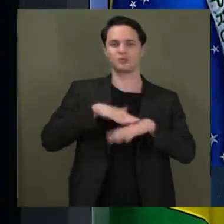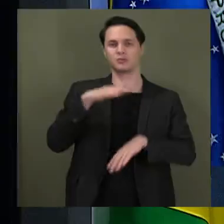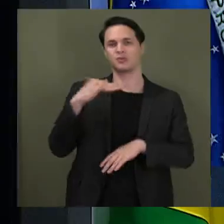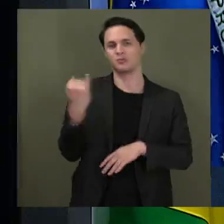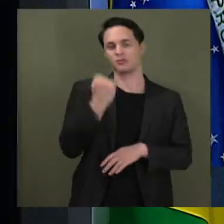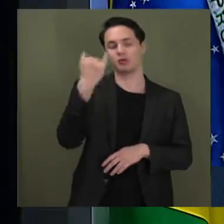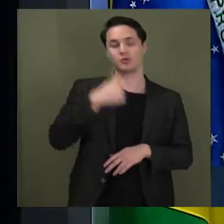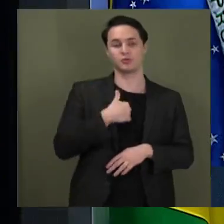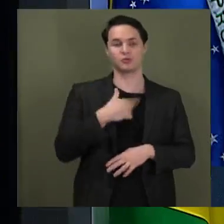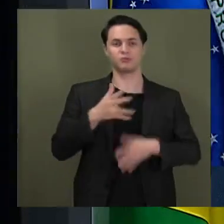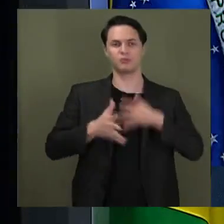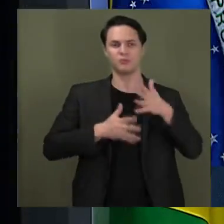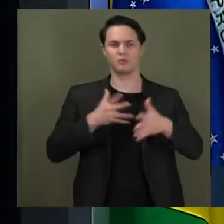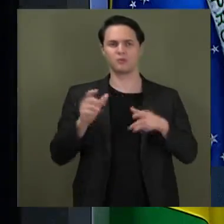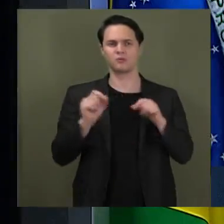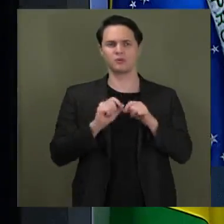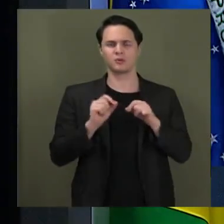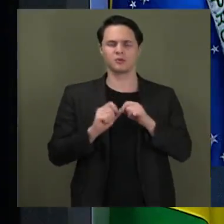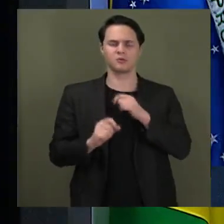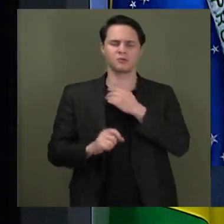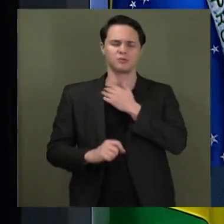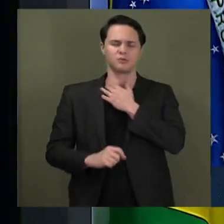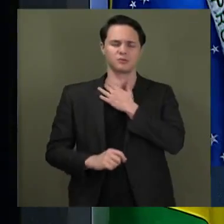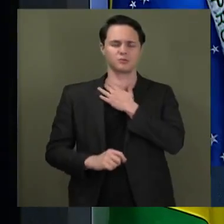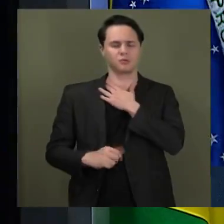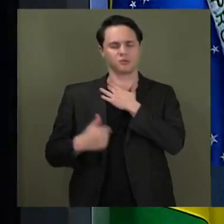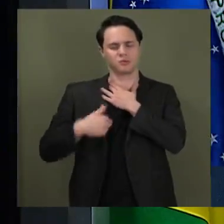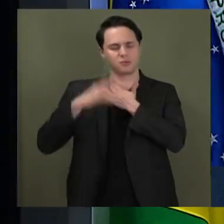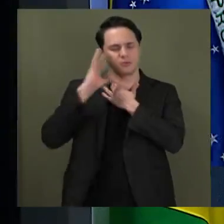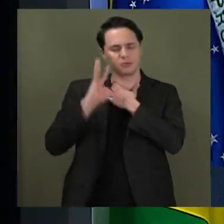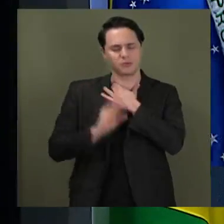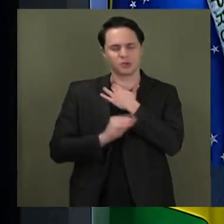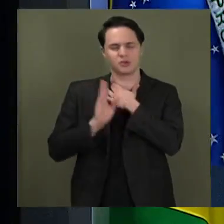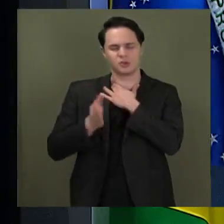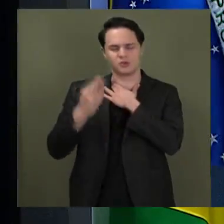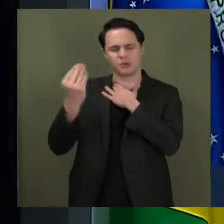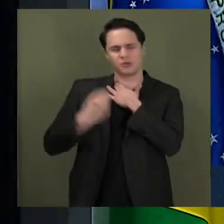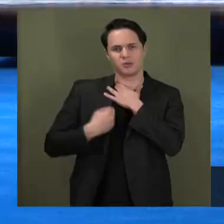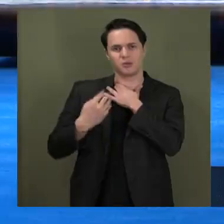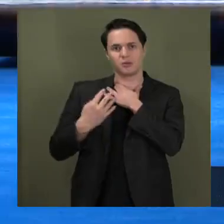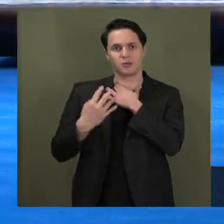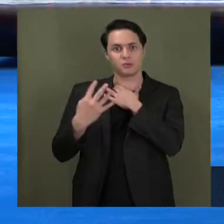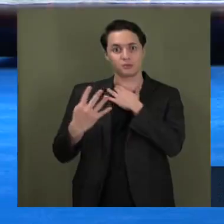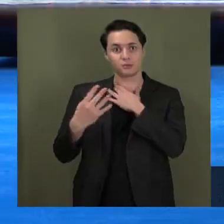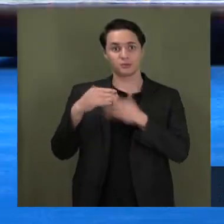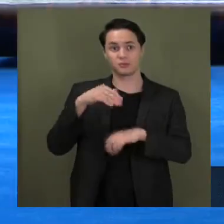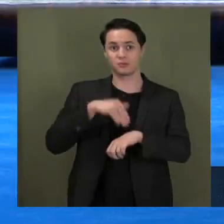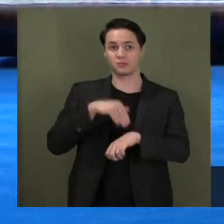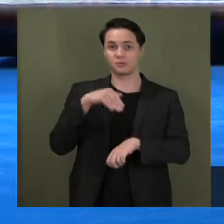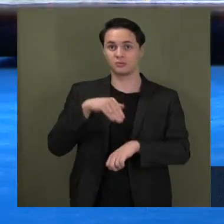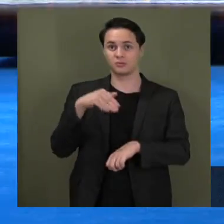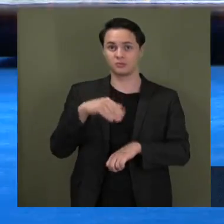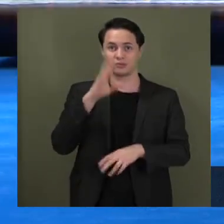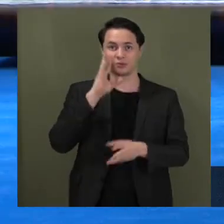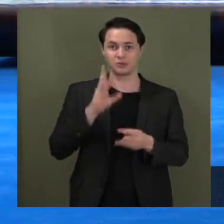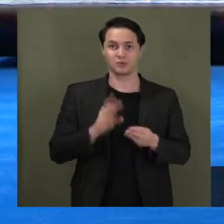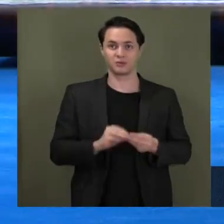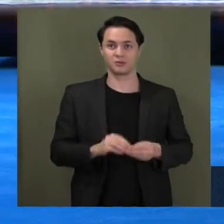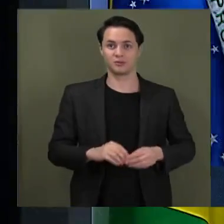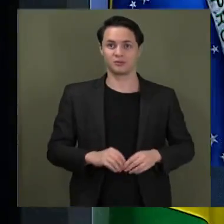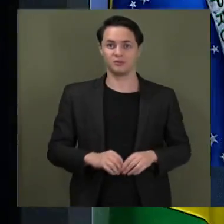aqui, eu já me encaminho aqui para o encerramento. Se eu me der mais 4 minutos, eu prometo terminar dentro desses 4